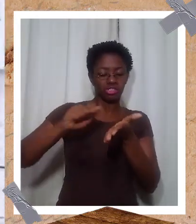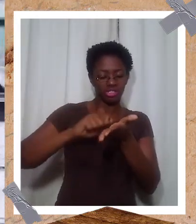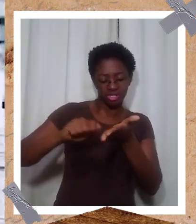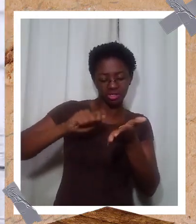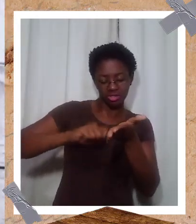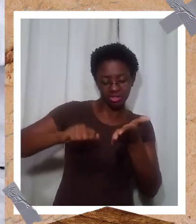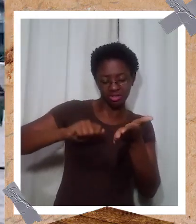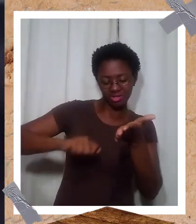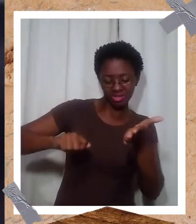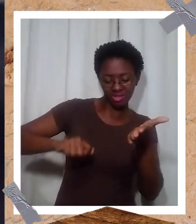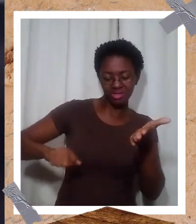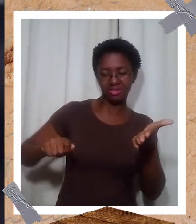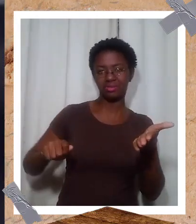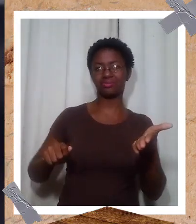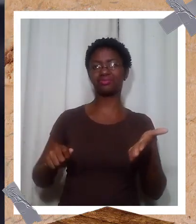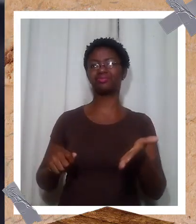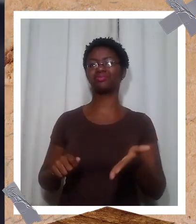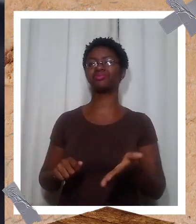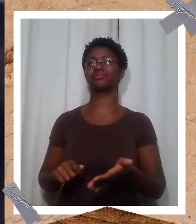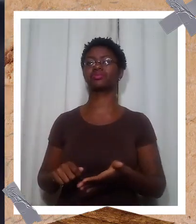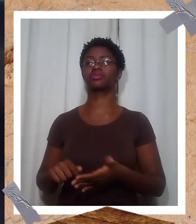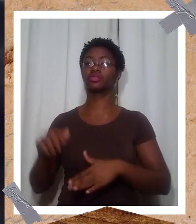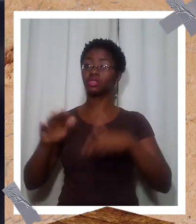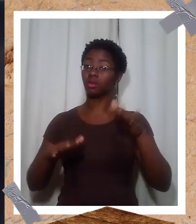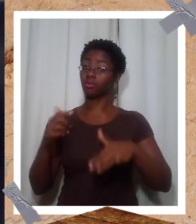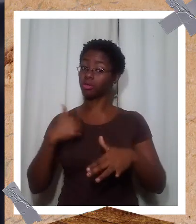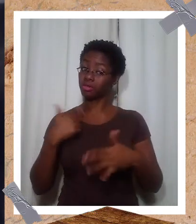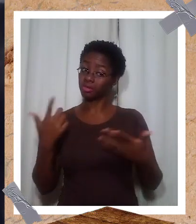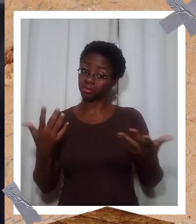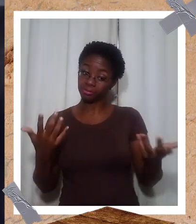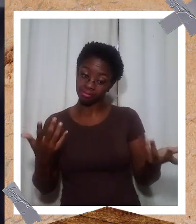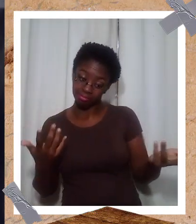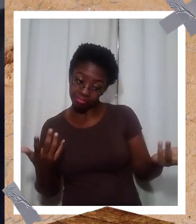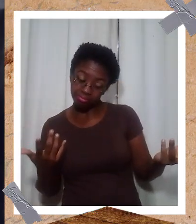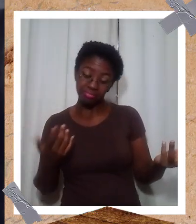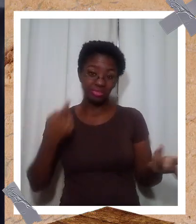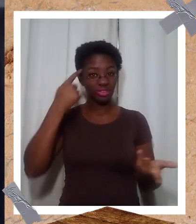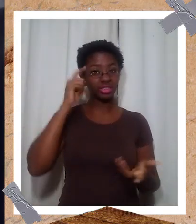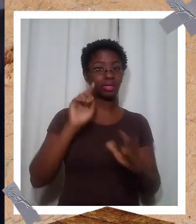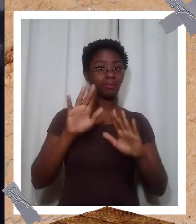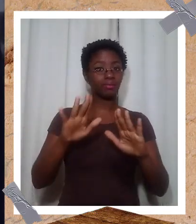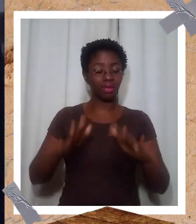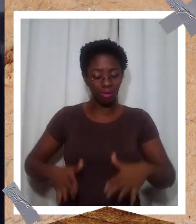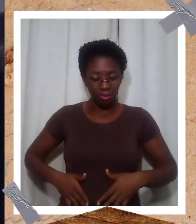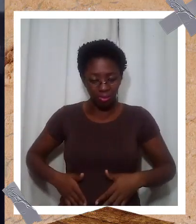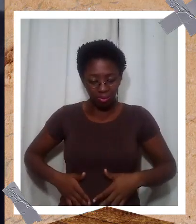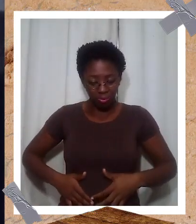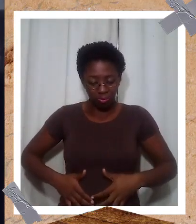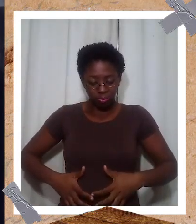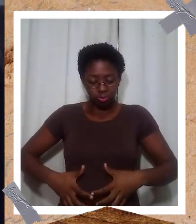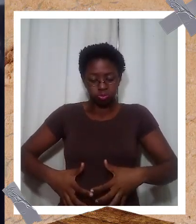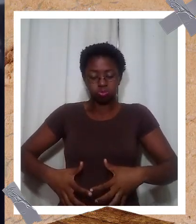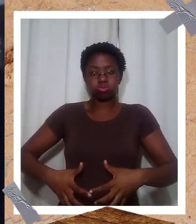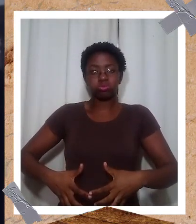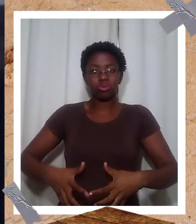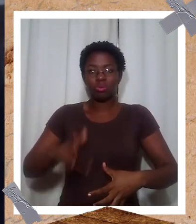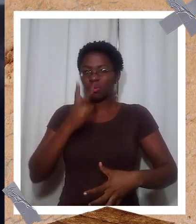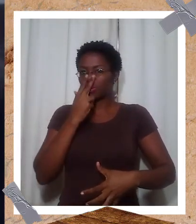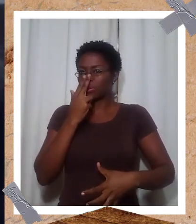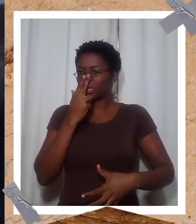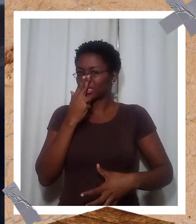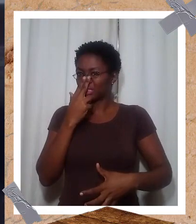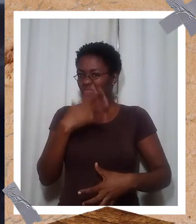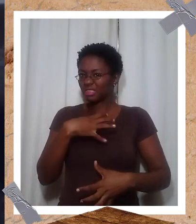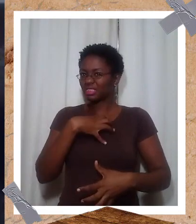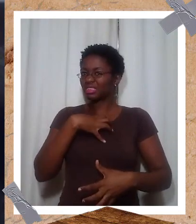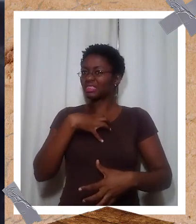folha pouco imaculada. Posso estar enganada, mas sinto que meu ventre gordo e estufado está a dar sinais de